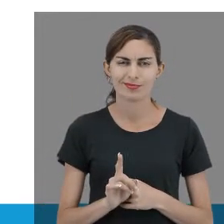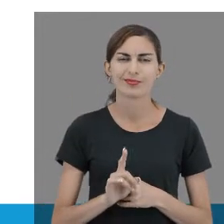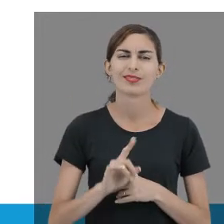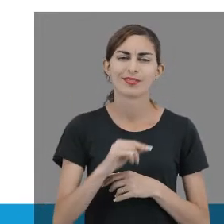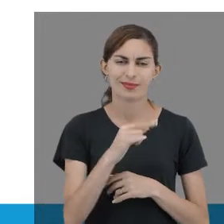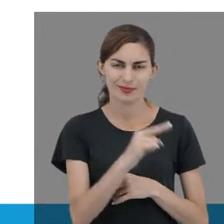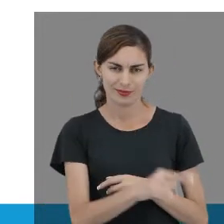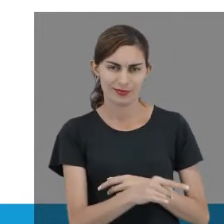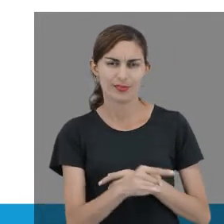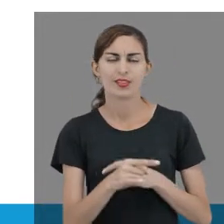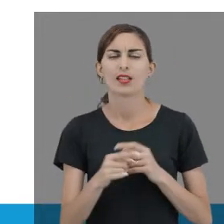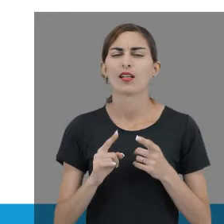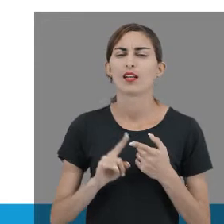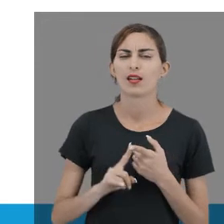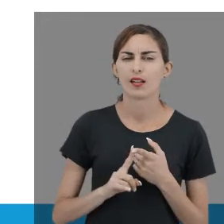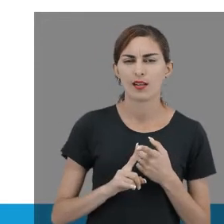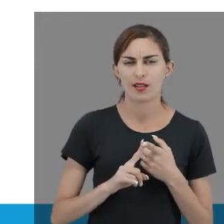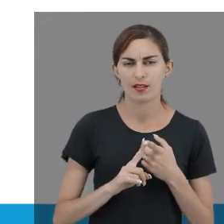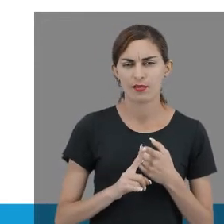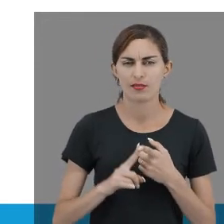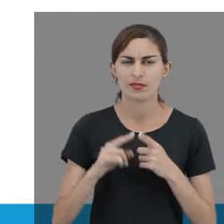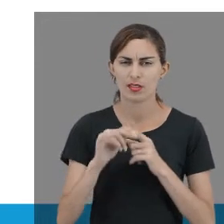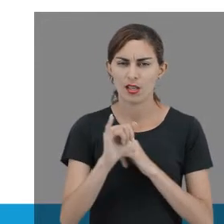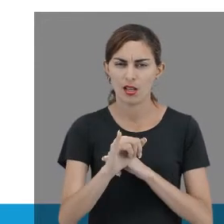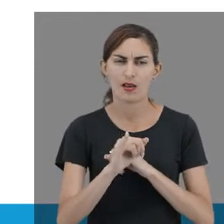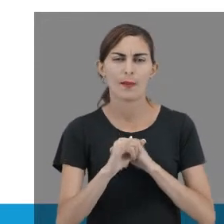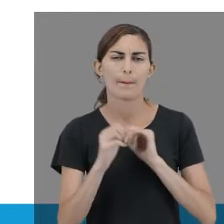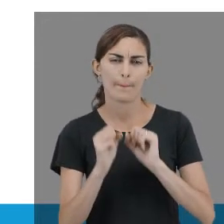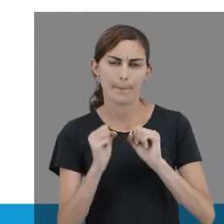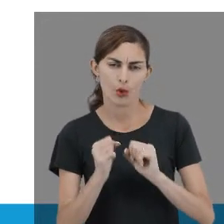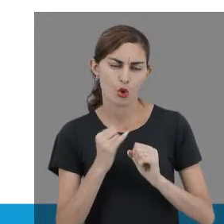óbito confirmado, esse fórum já tem